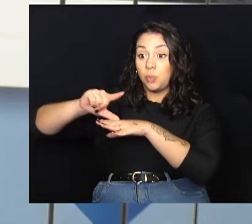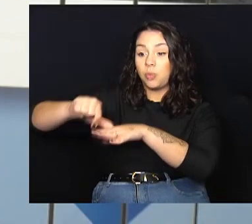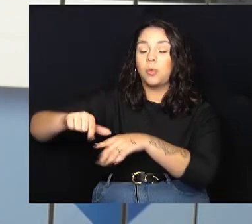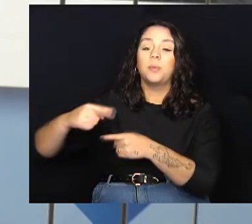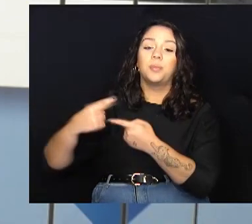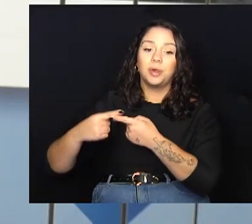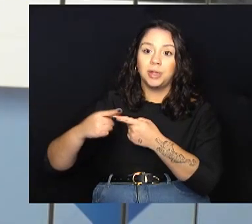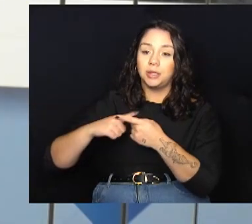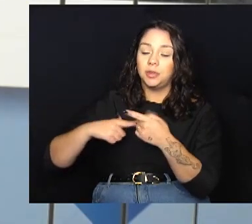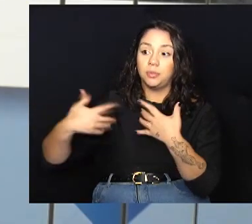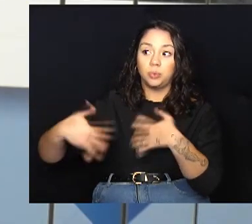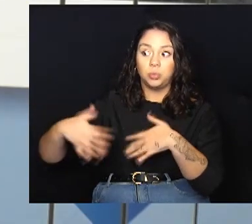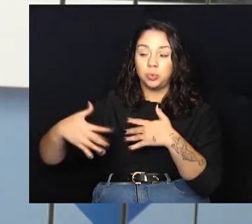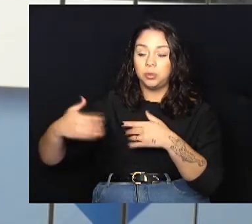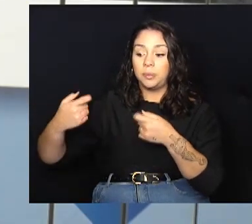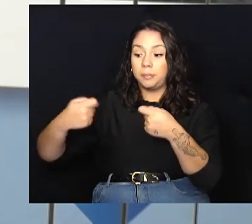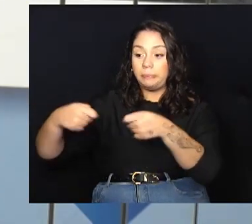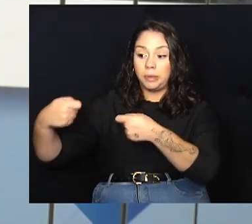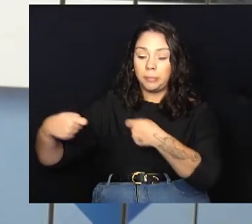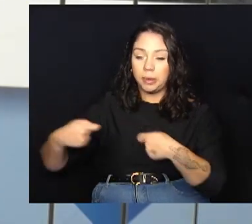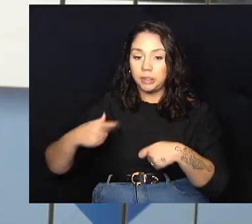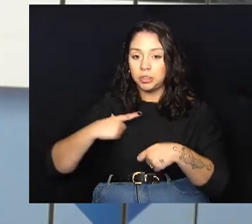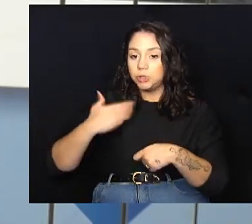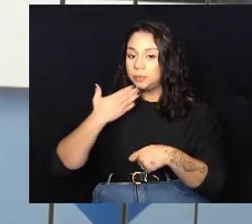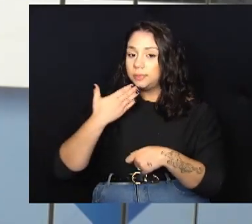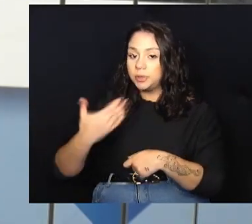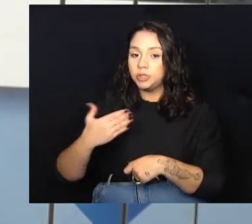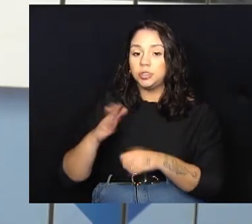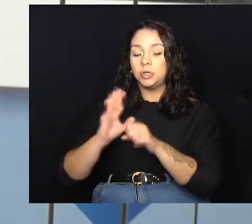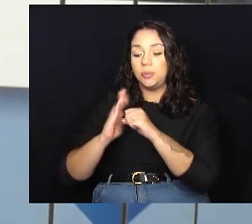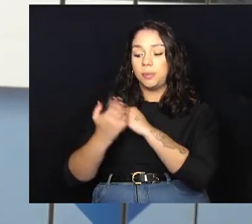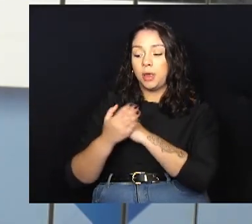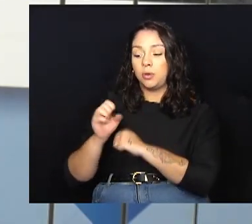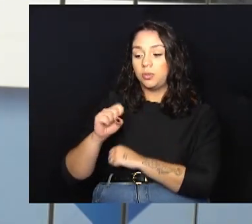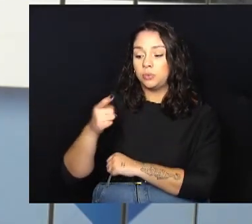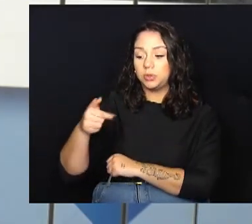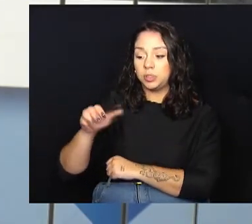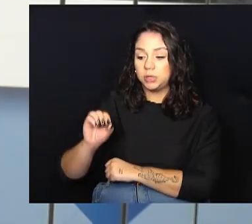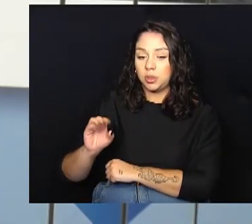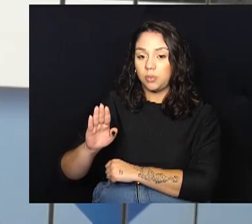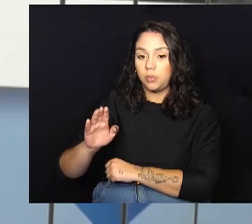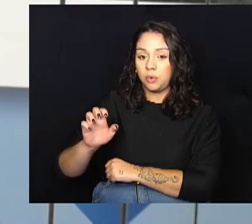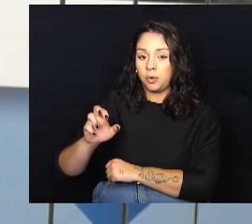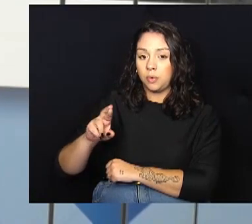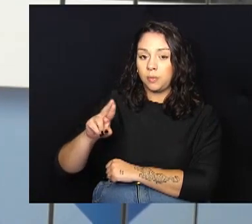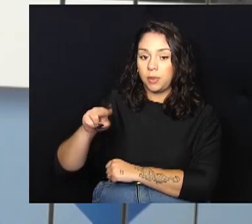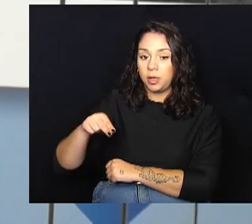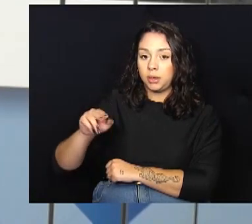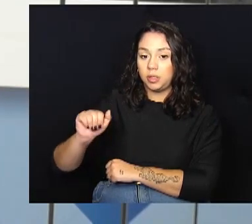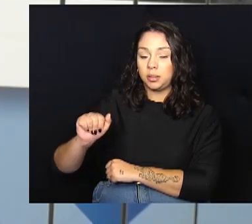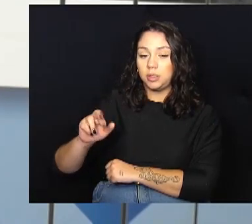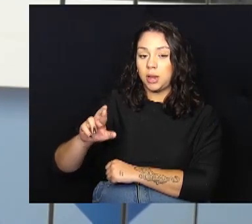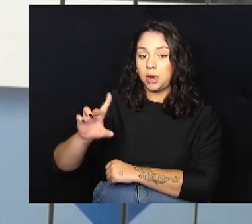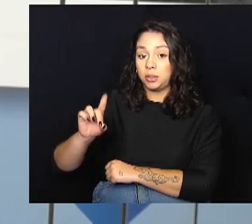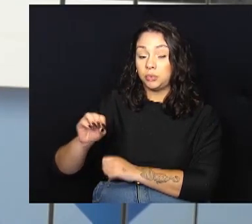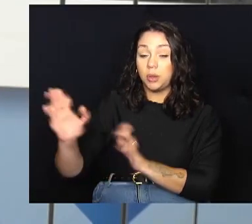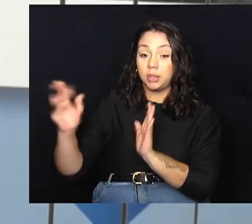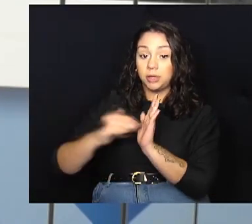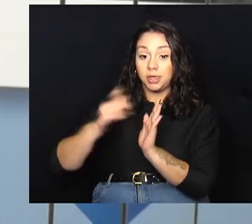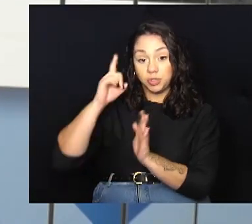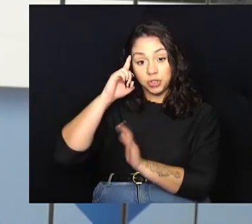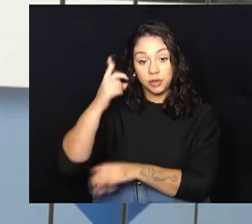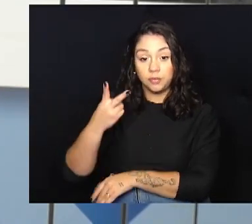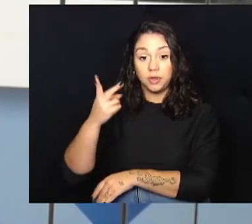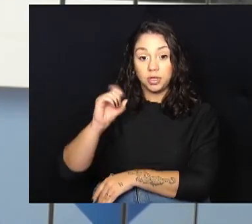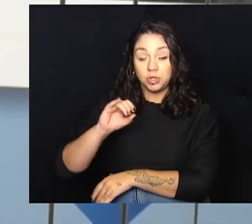demanda registrada no bairro então a clínica do São Bernardo continua lá no local até o dia 20 de julho e a partir de hoje